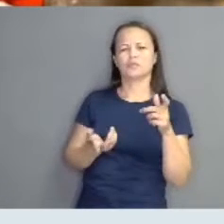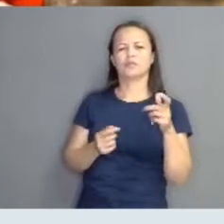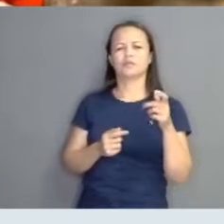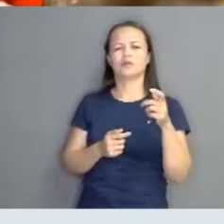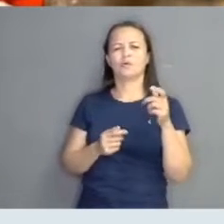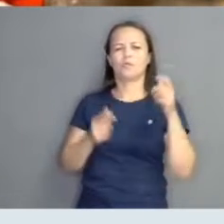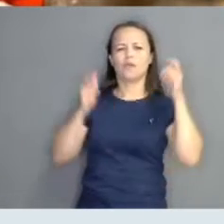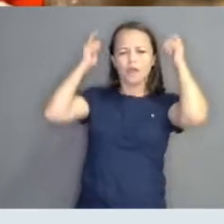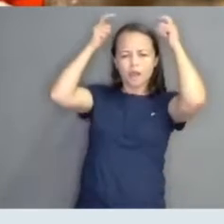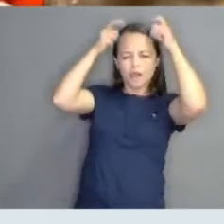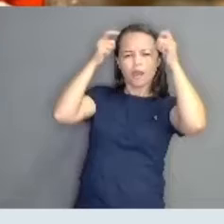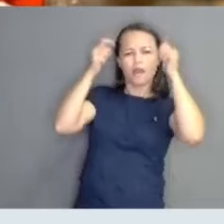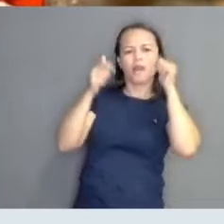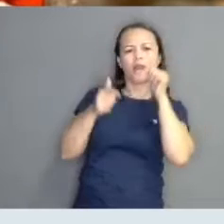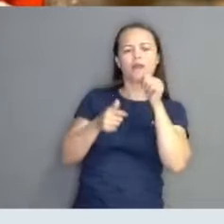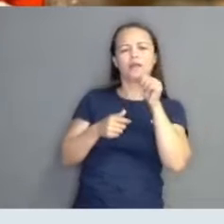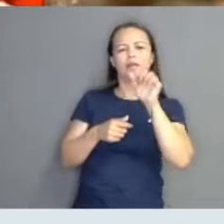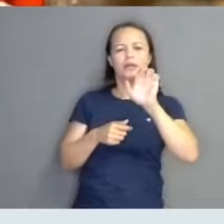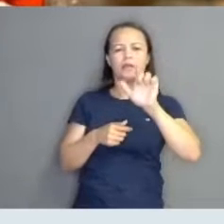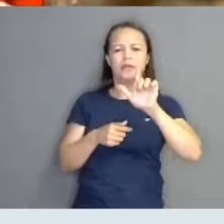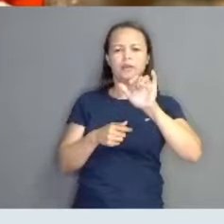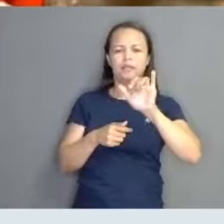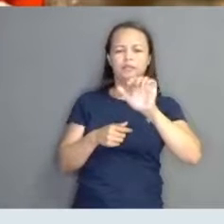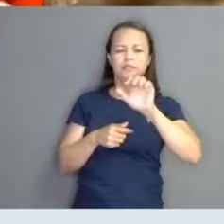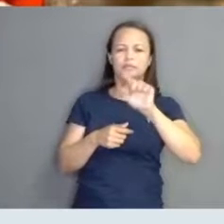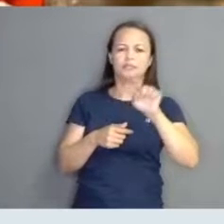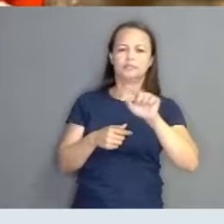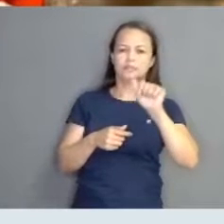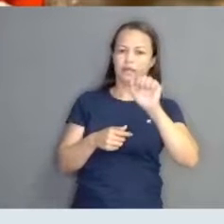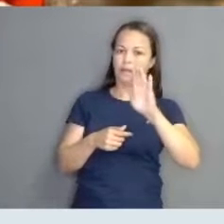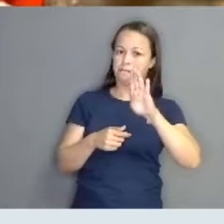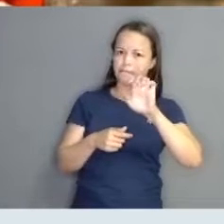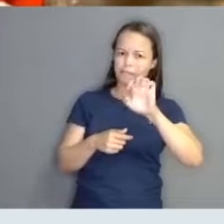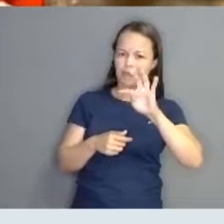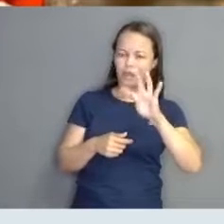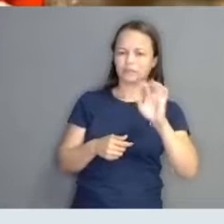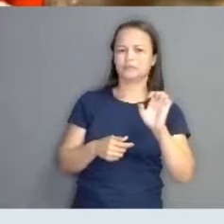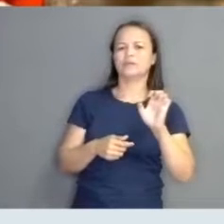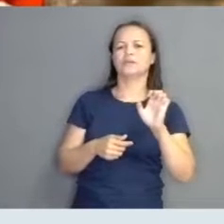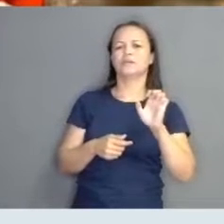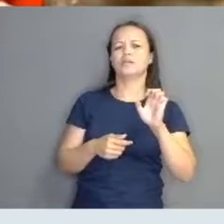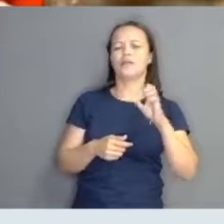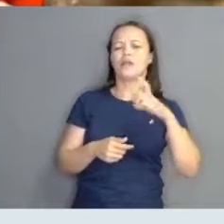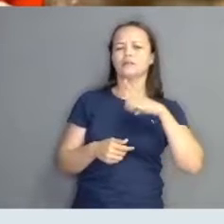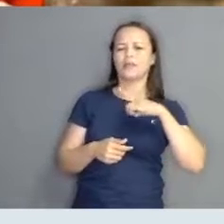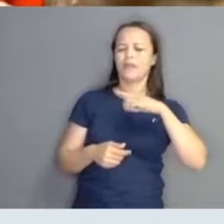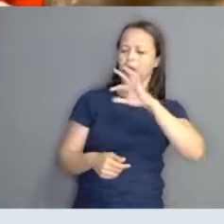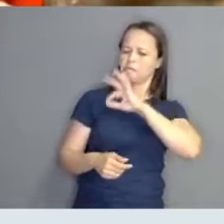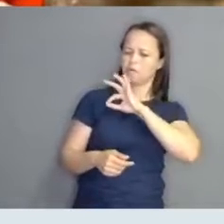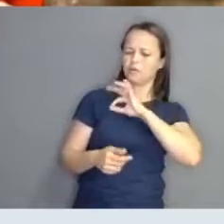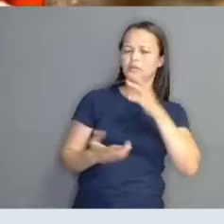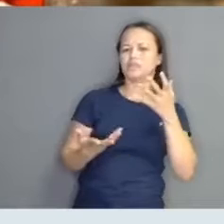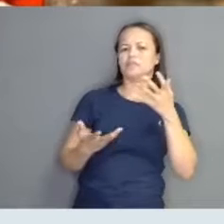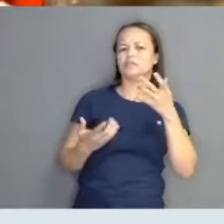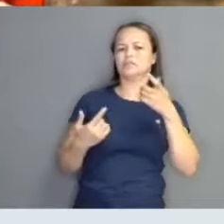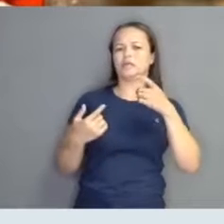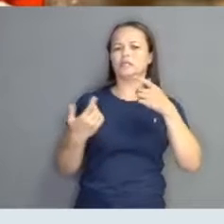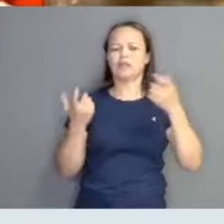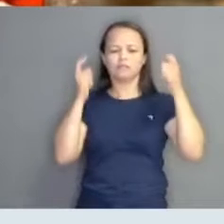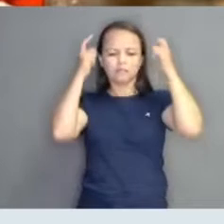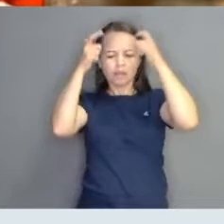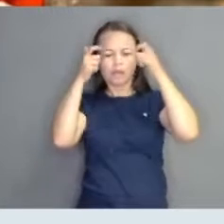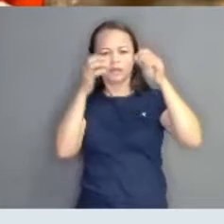política? Sim, tem sim. Tem o parlamento inglês. O governante da